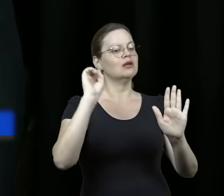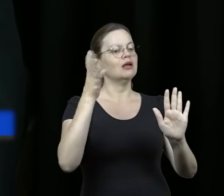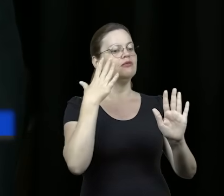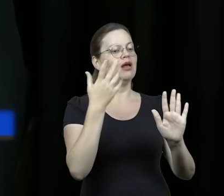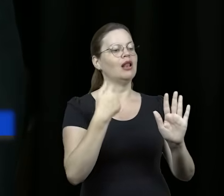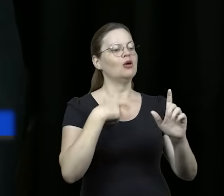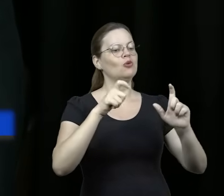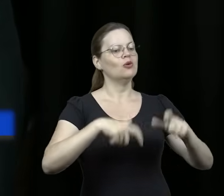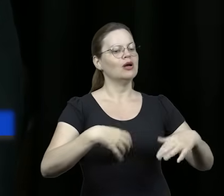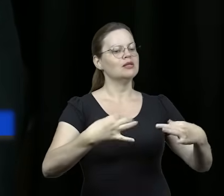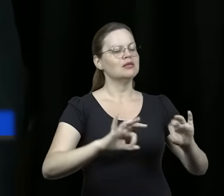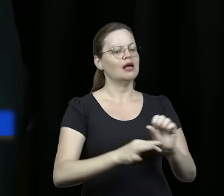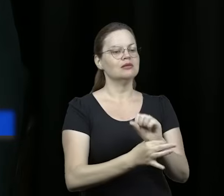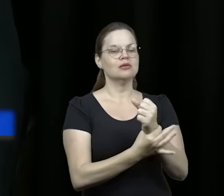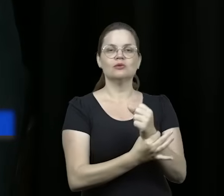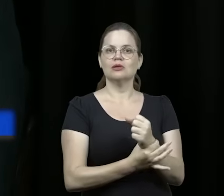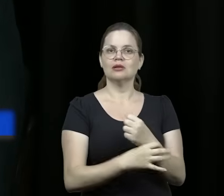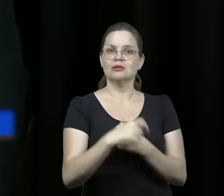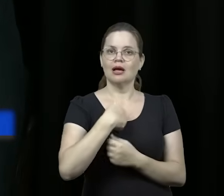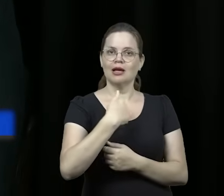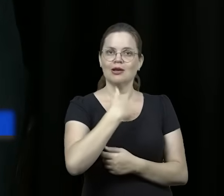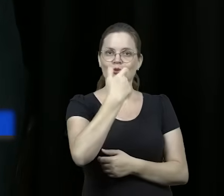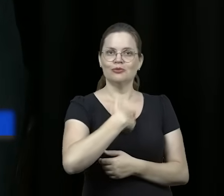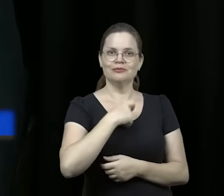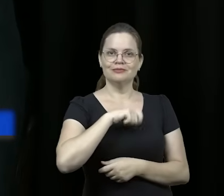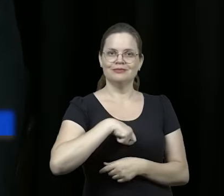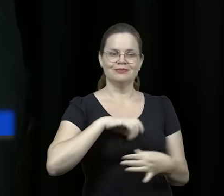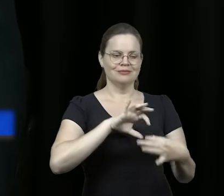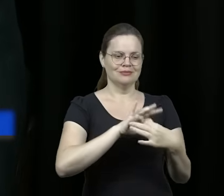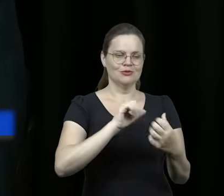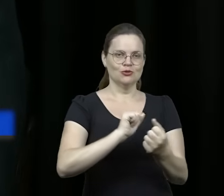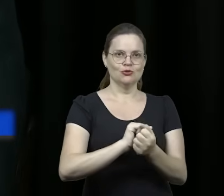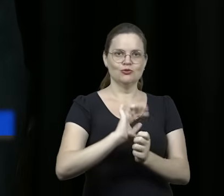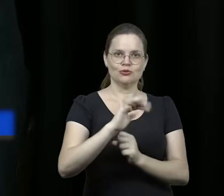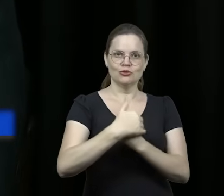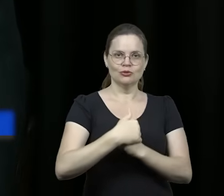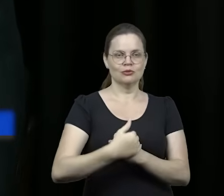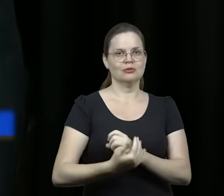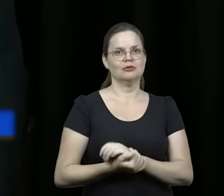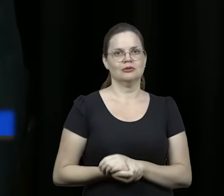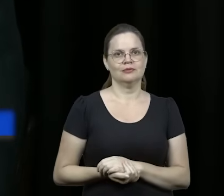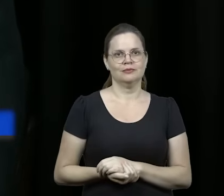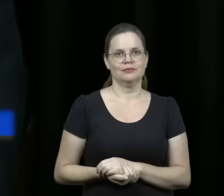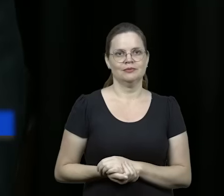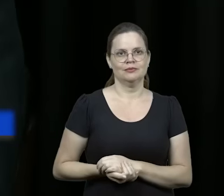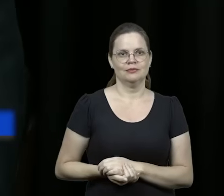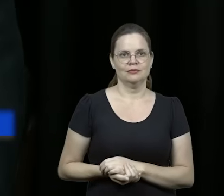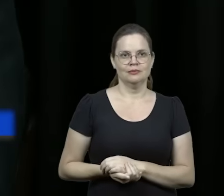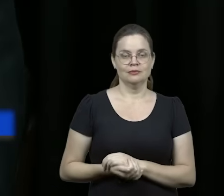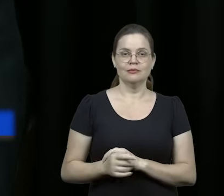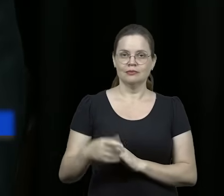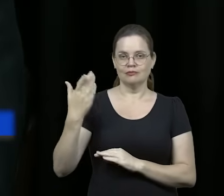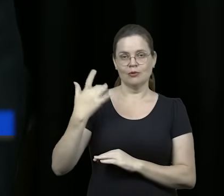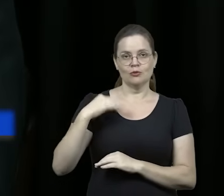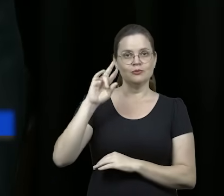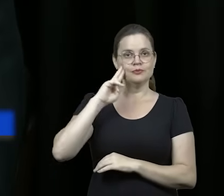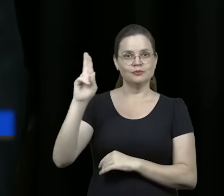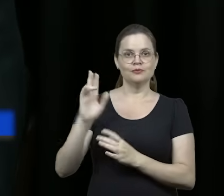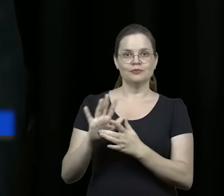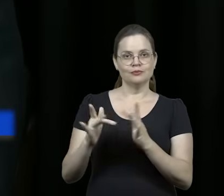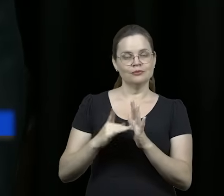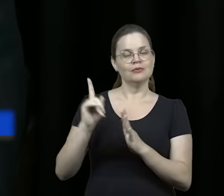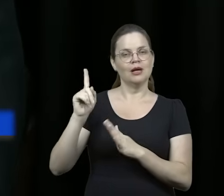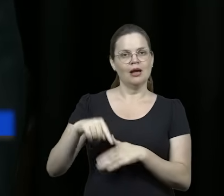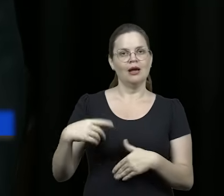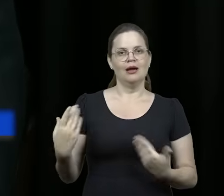um esconderijo. Você vai estar escondido. Por quê? Eu só revelei para você. Esse é o nosso abrigo. Essa é